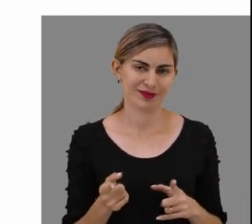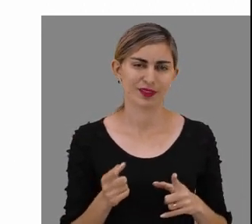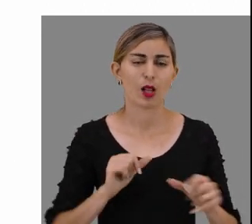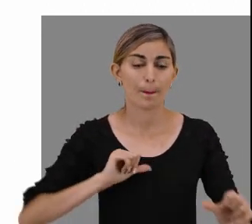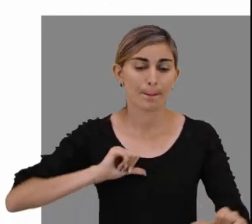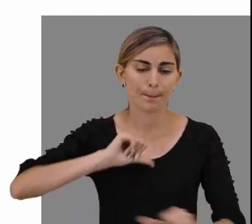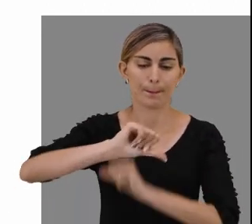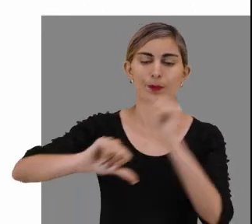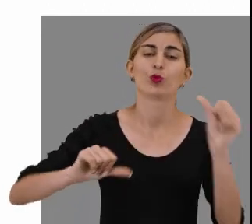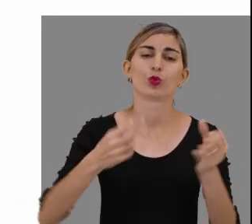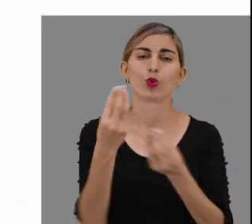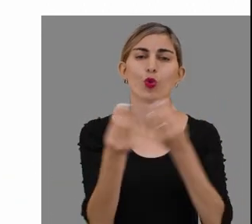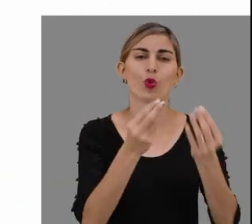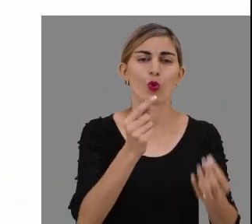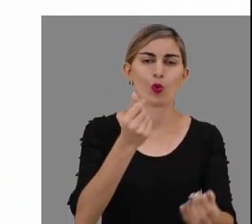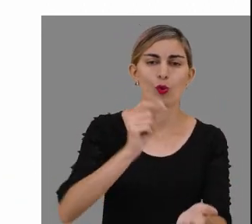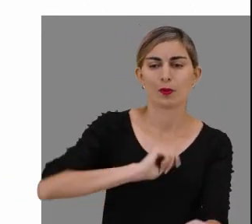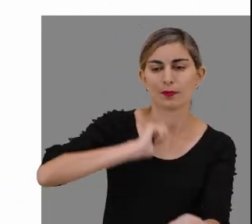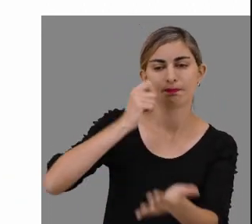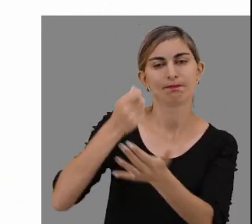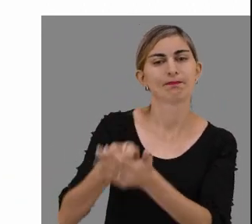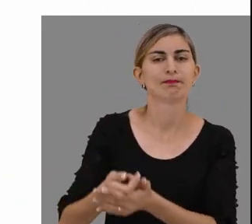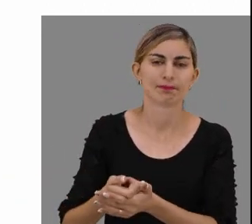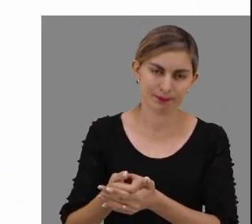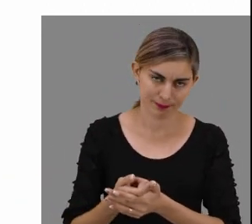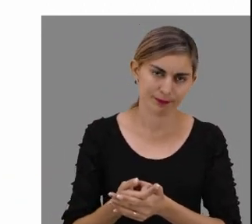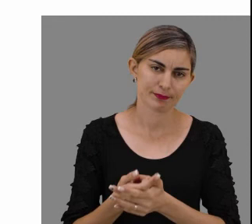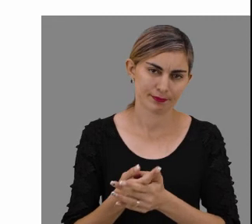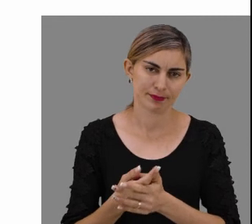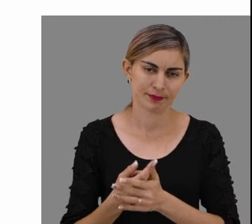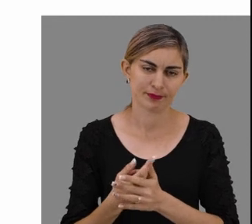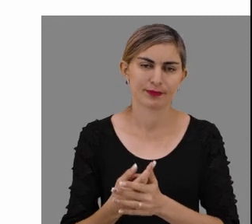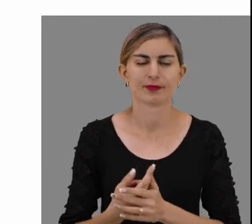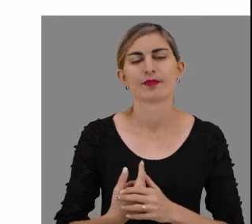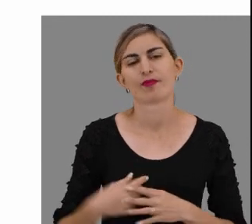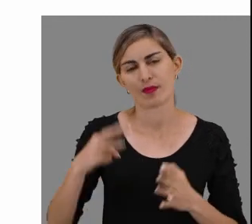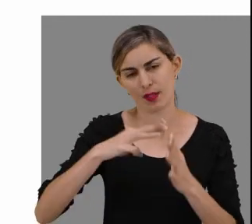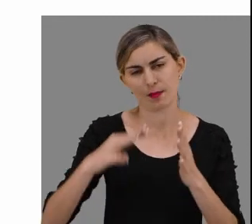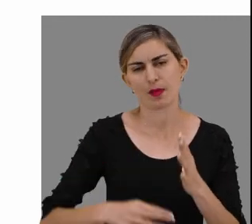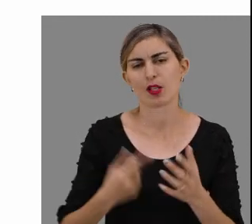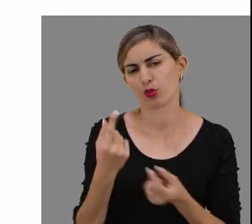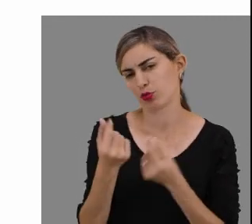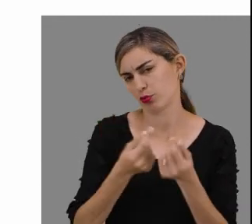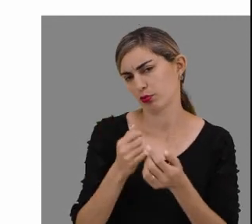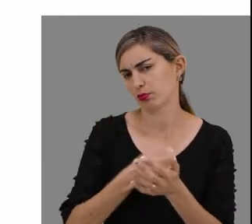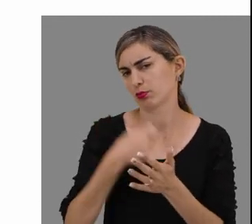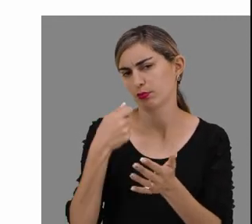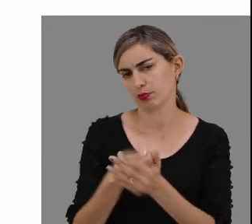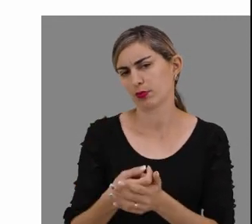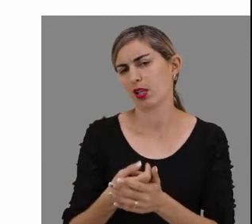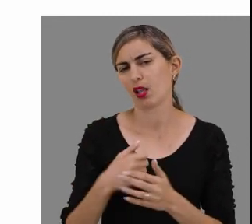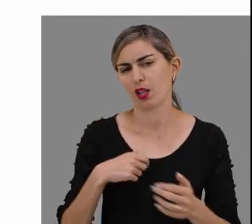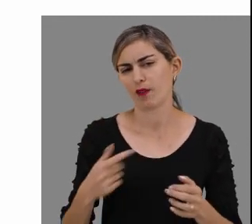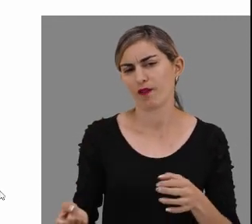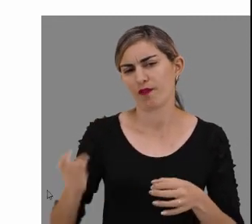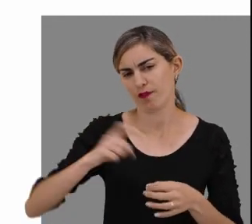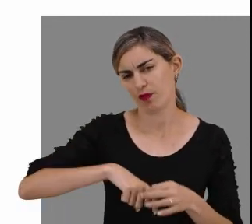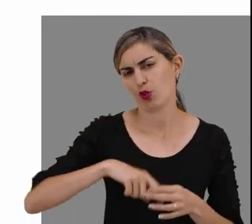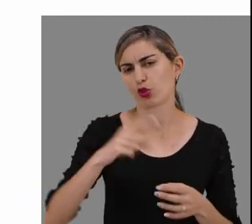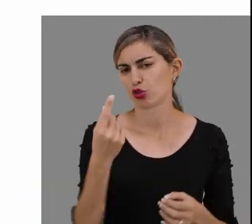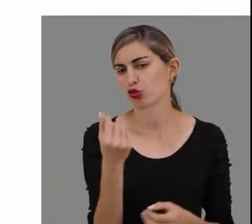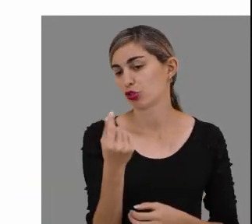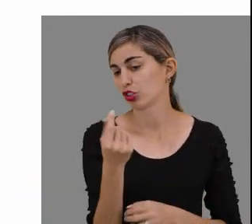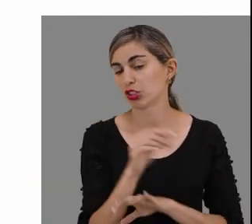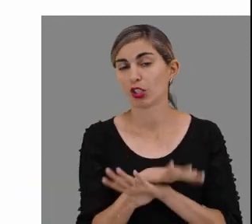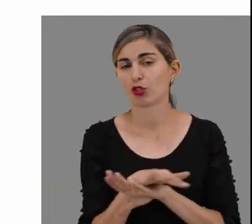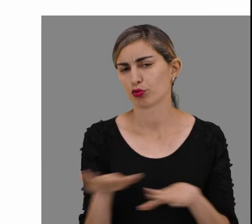diferente. Ela vai mudar a forma do método, da implementação do método forma de pagamento. Ela irá